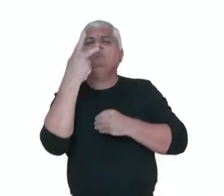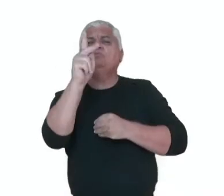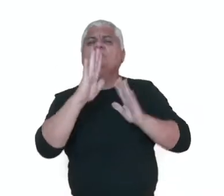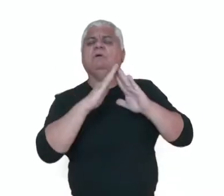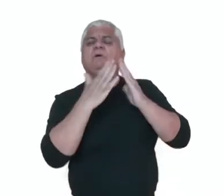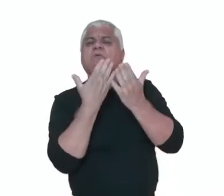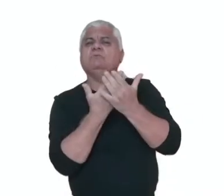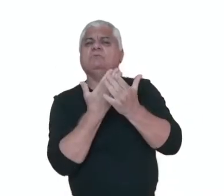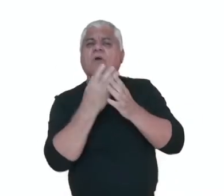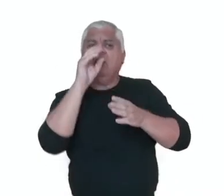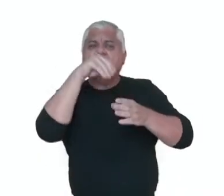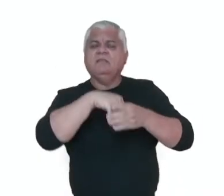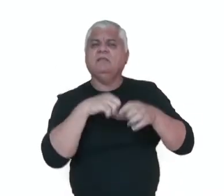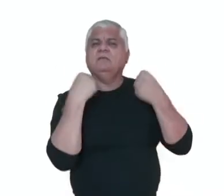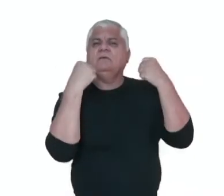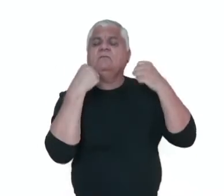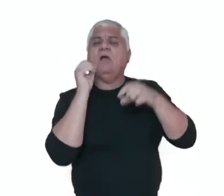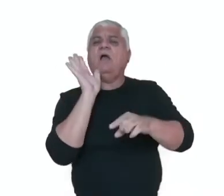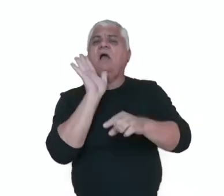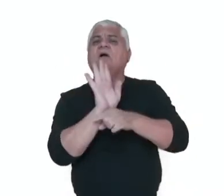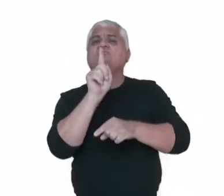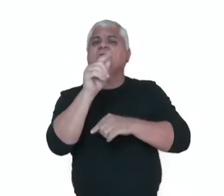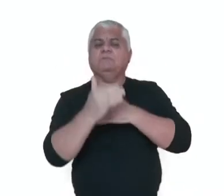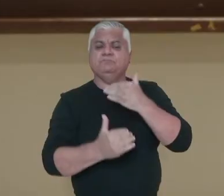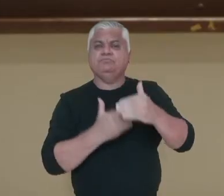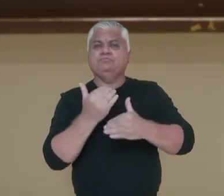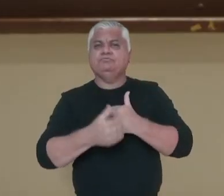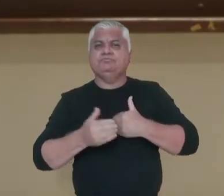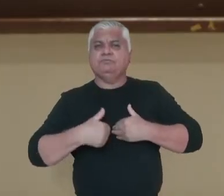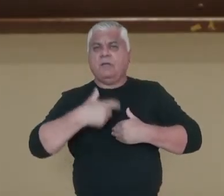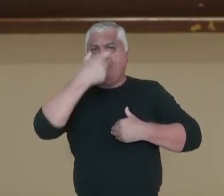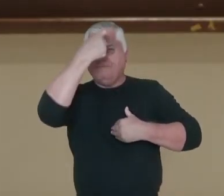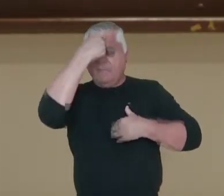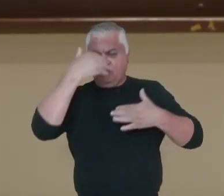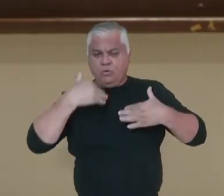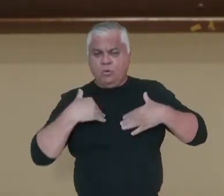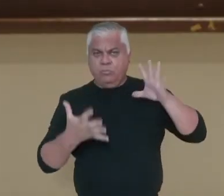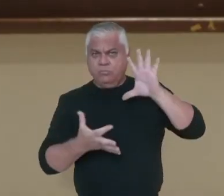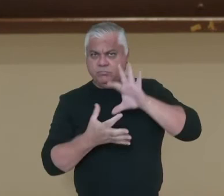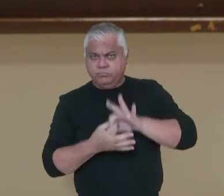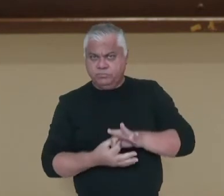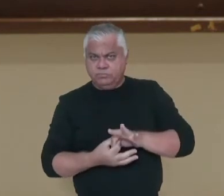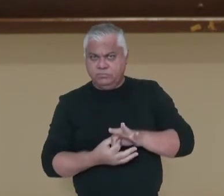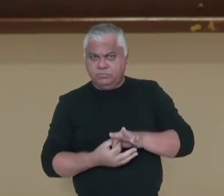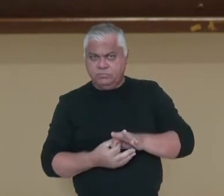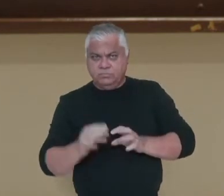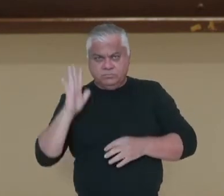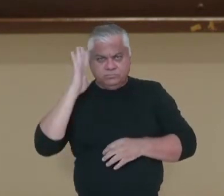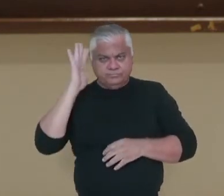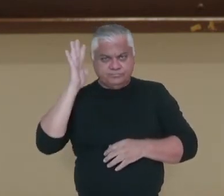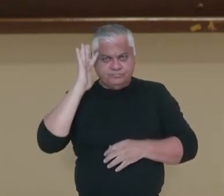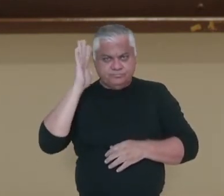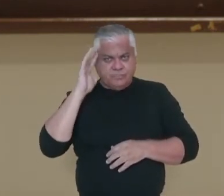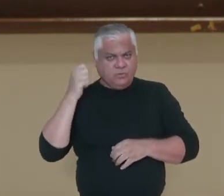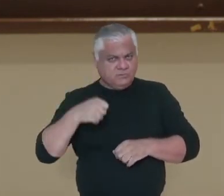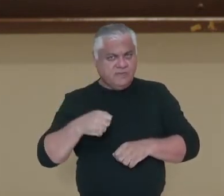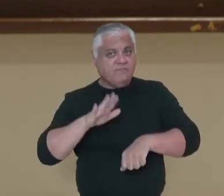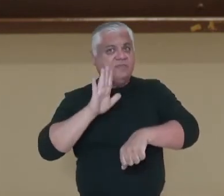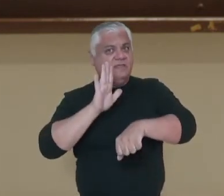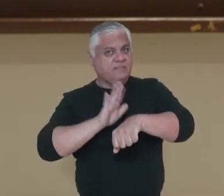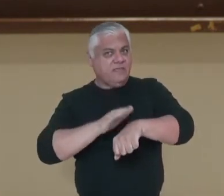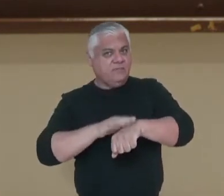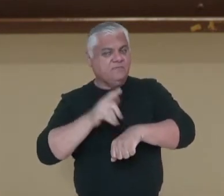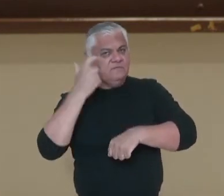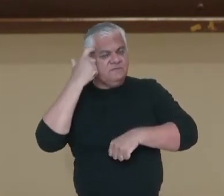pode contribuir para o seu desenvolvimento integral? Vocês conseguem fazer essa reflexão, pessoal? Eu vou dar um tempinho